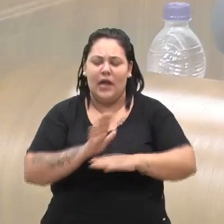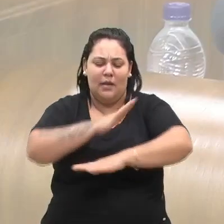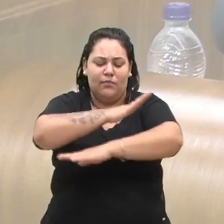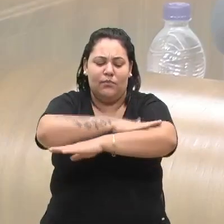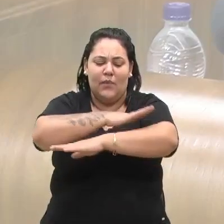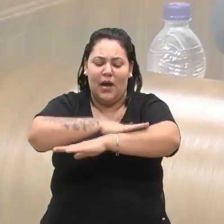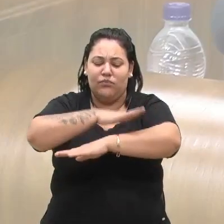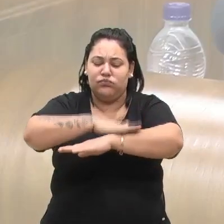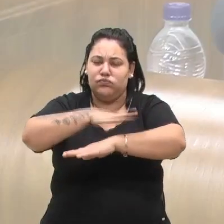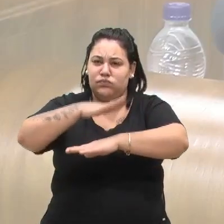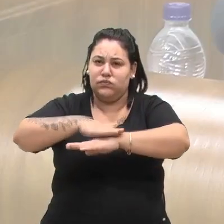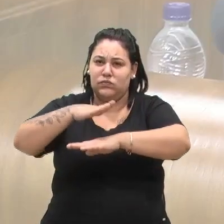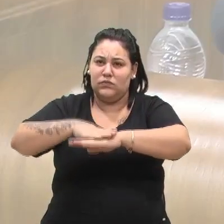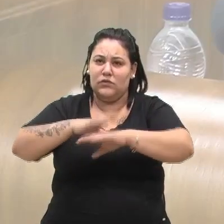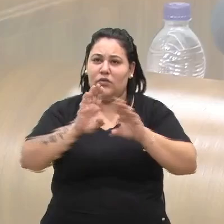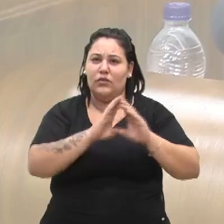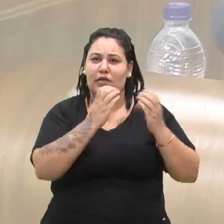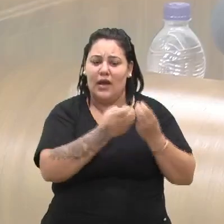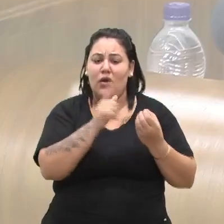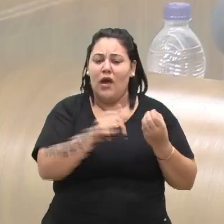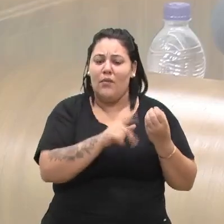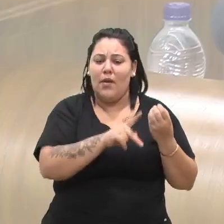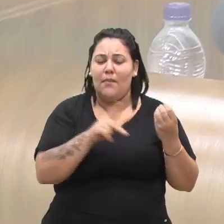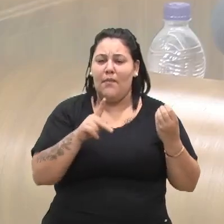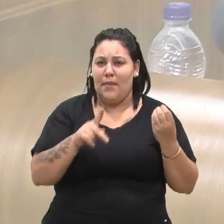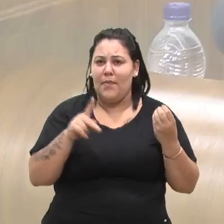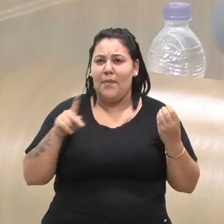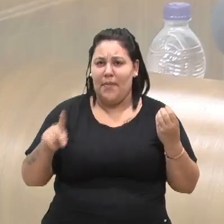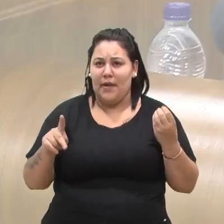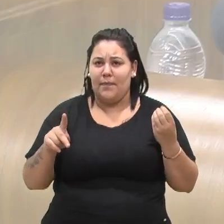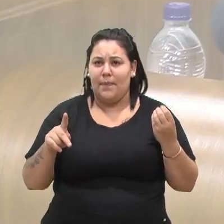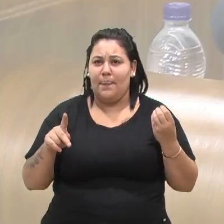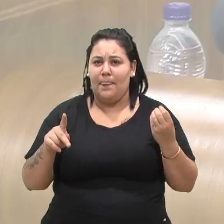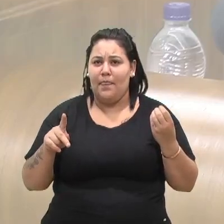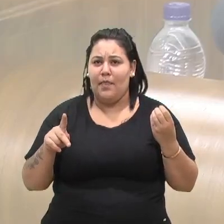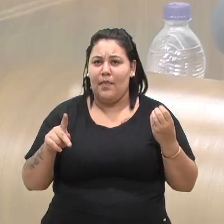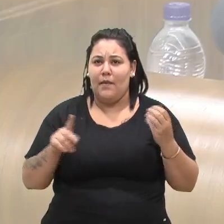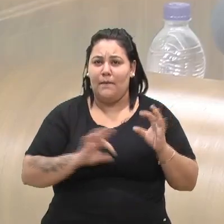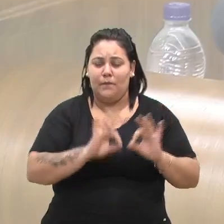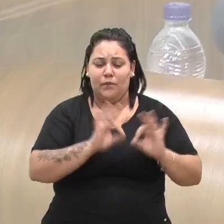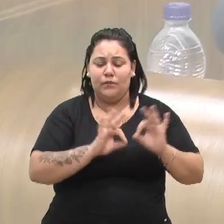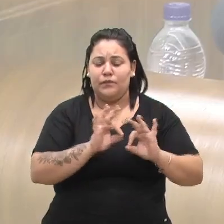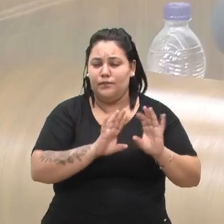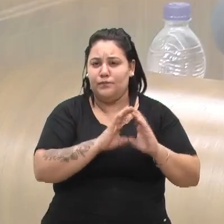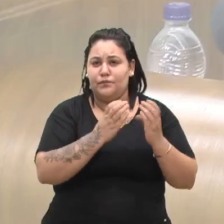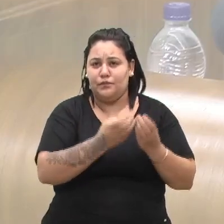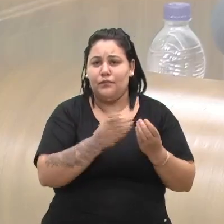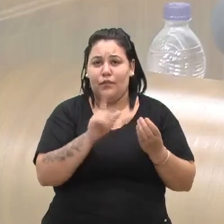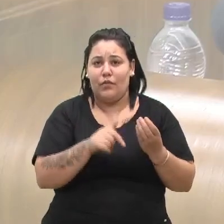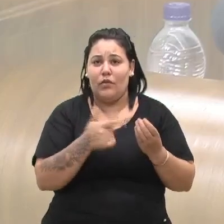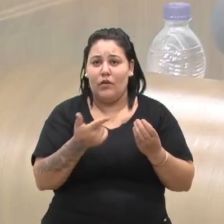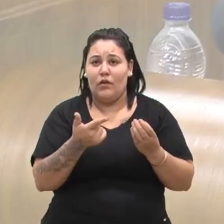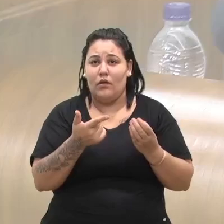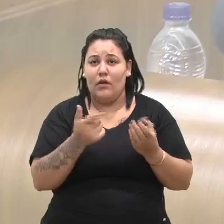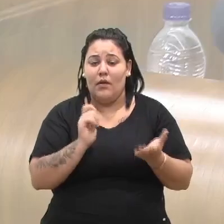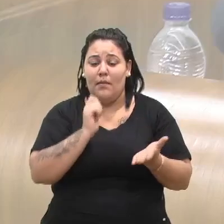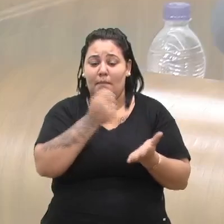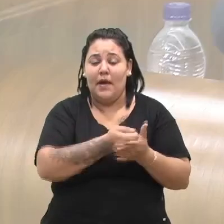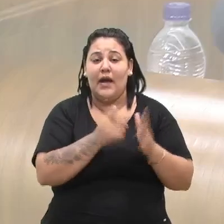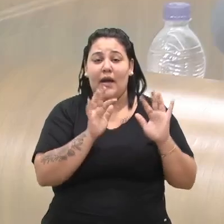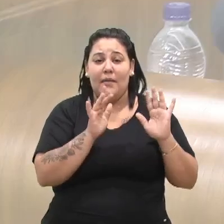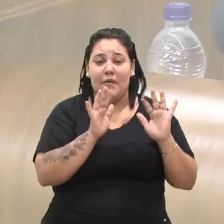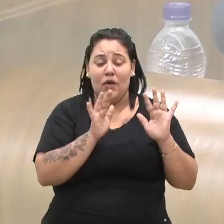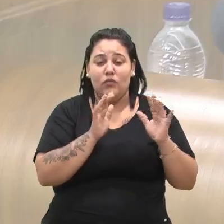nobre colega, é uma PPP. A pavimentação comunitária é uma PPP, onde o morador paga a mão de obra pó de